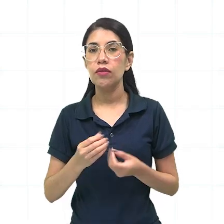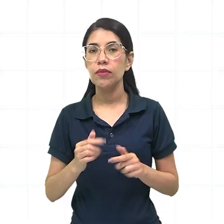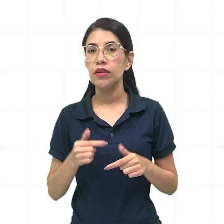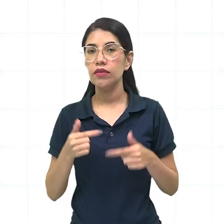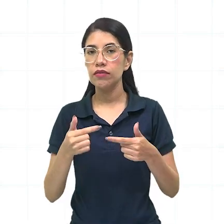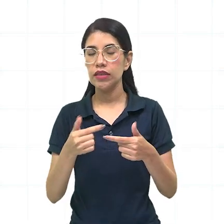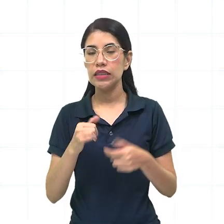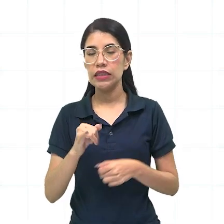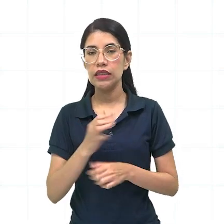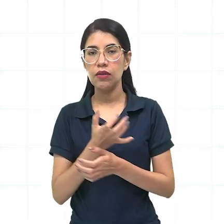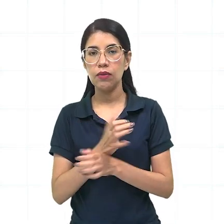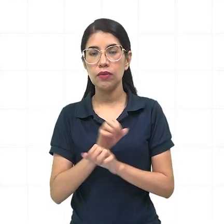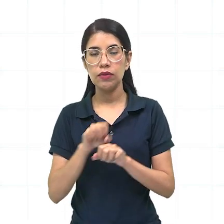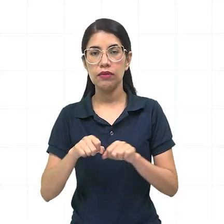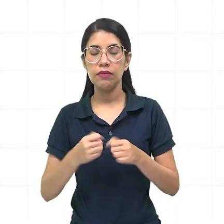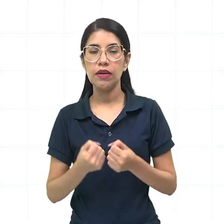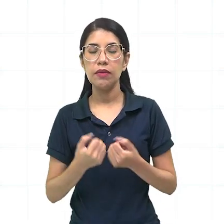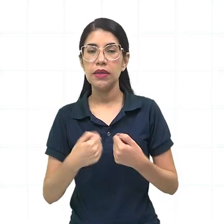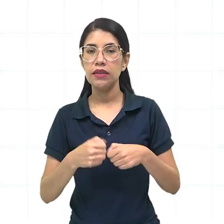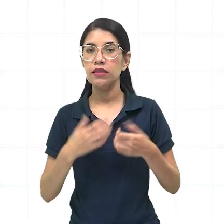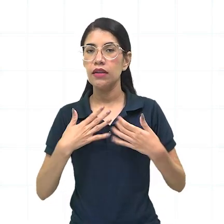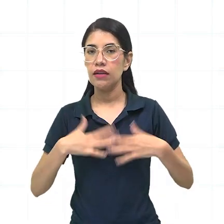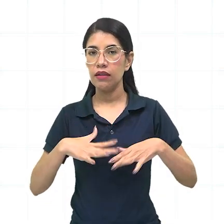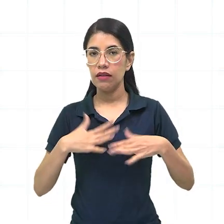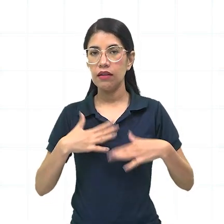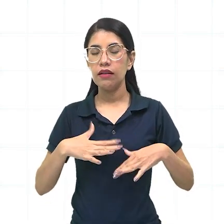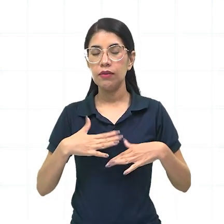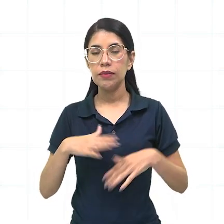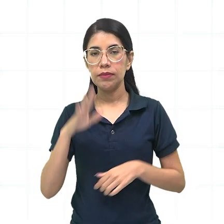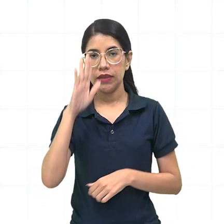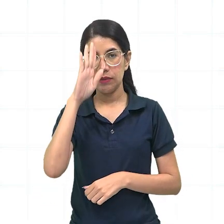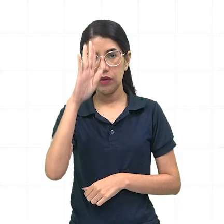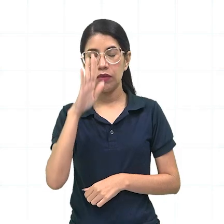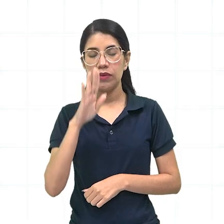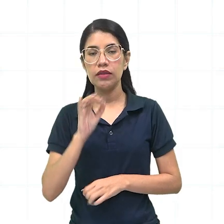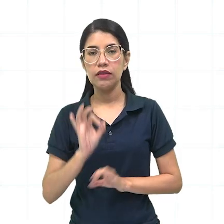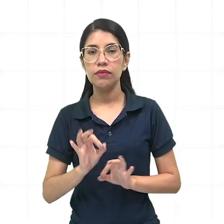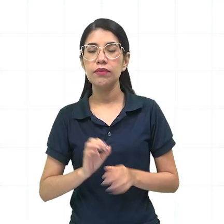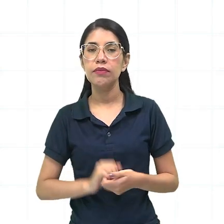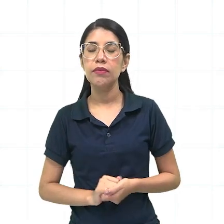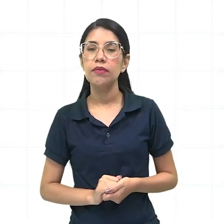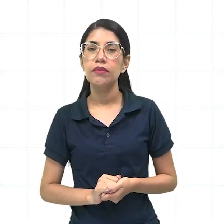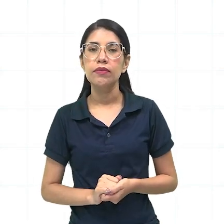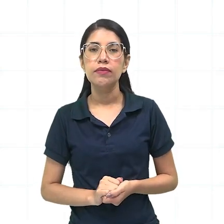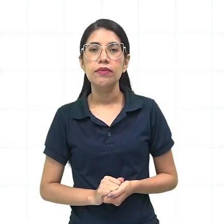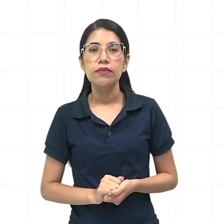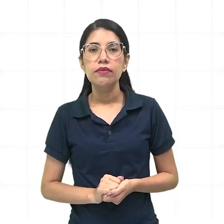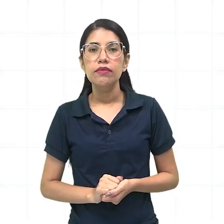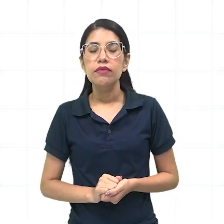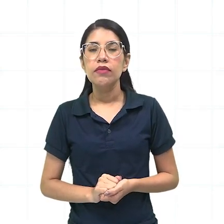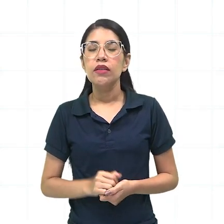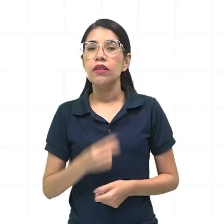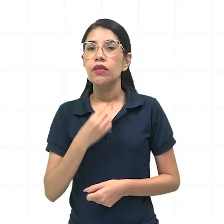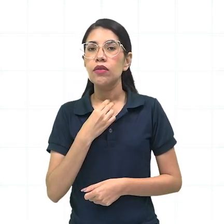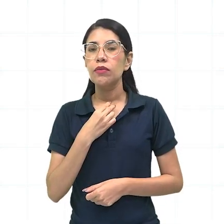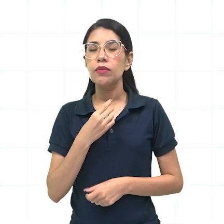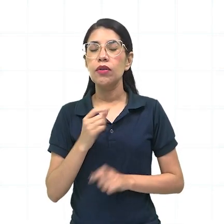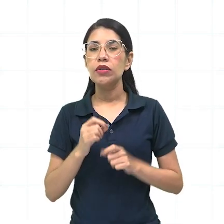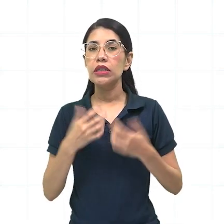de fratura? Mantenha calma, gente, principalmente isso, né? Tem que manter a calma, não pode ficar